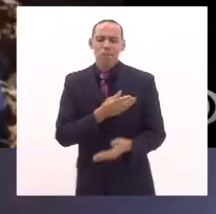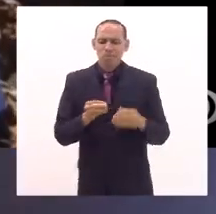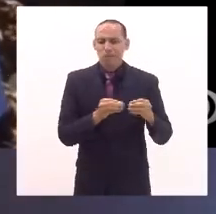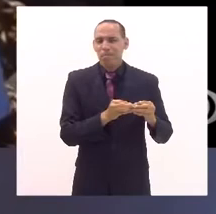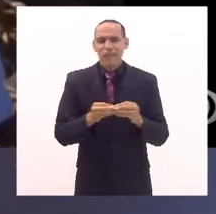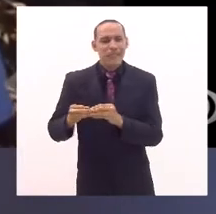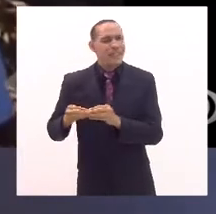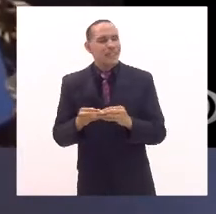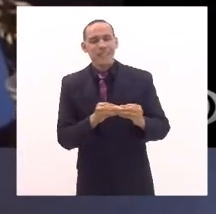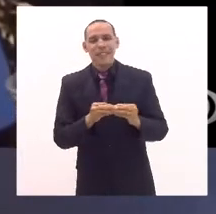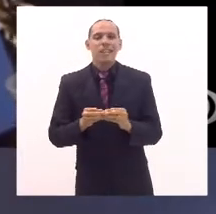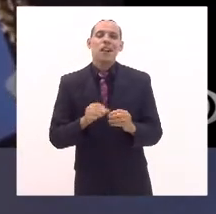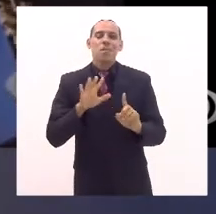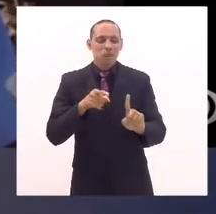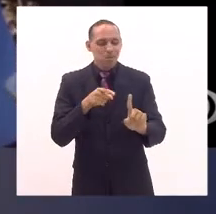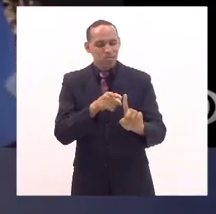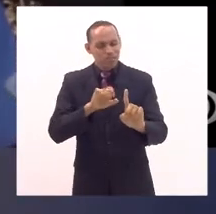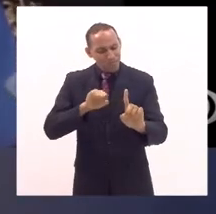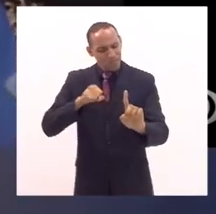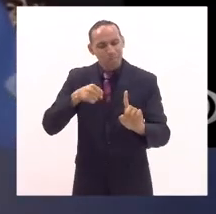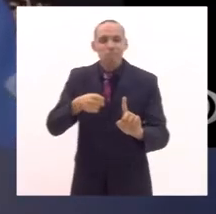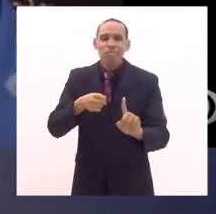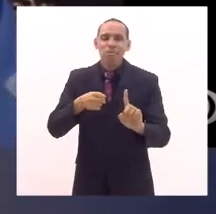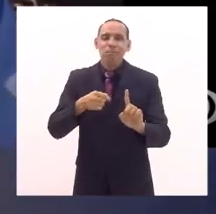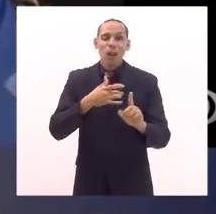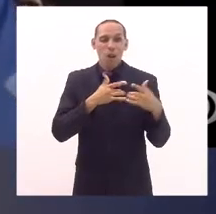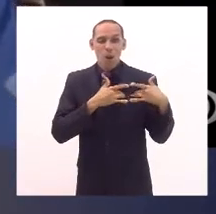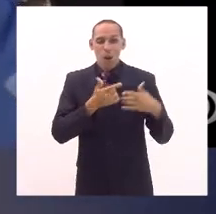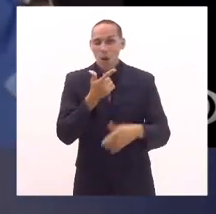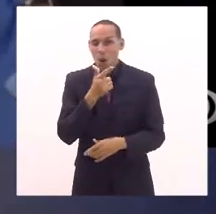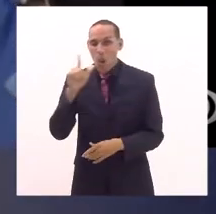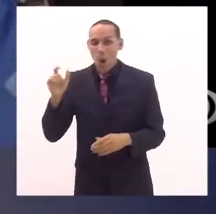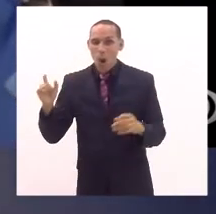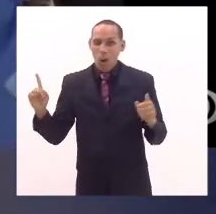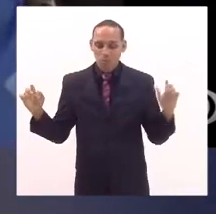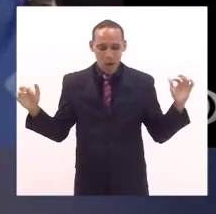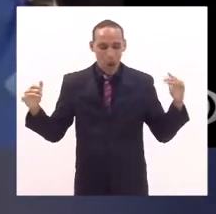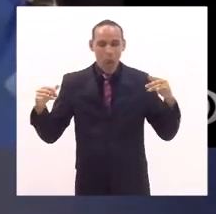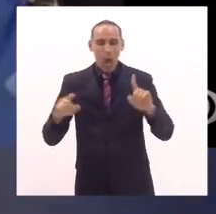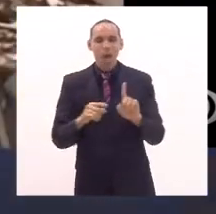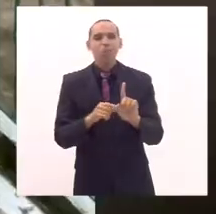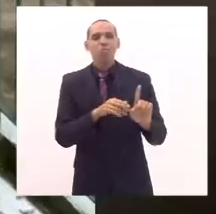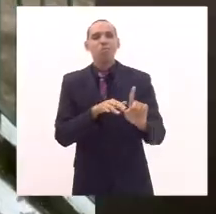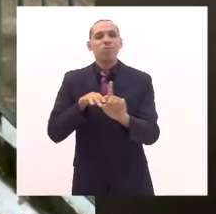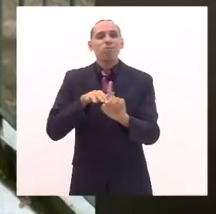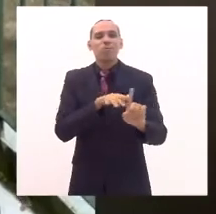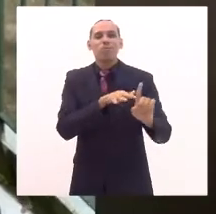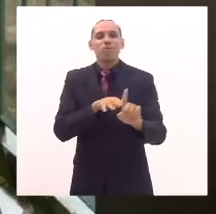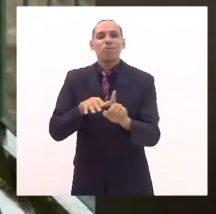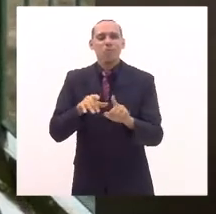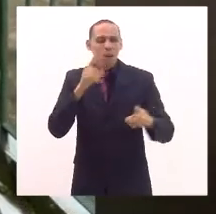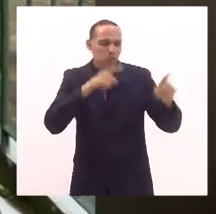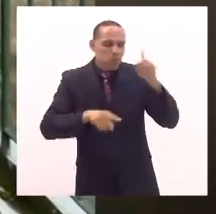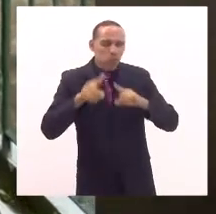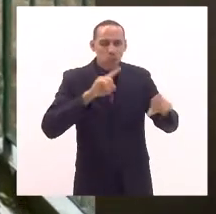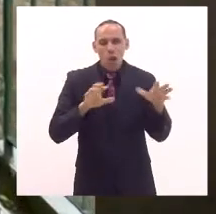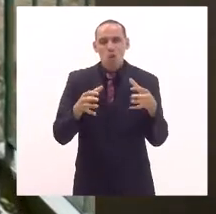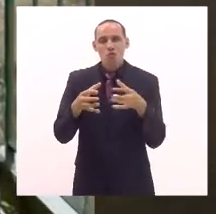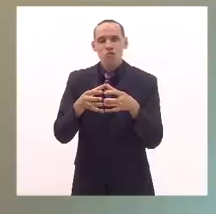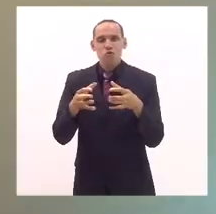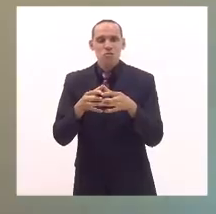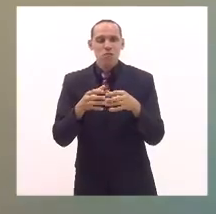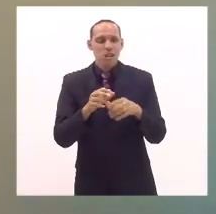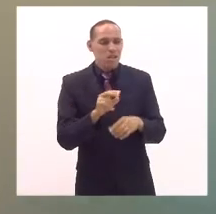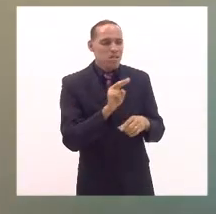as forças que restavam e, com a ajuda de voluntários que vieram de outras cidades, organizou e liderou um grupo que atuou nos